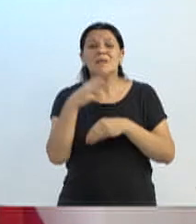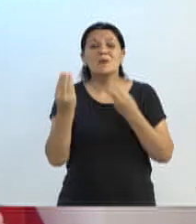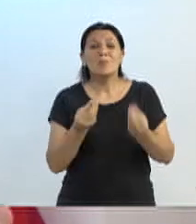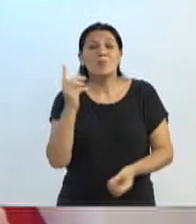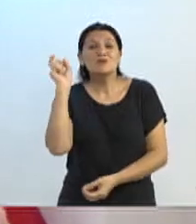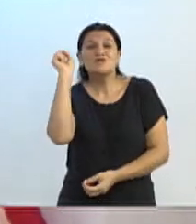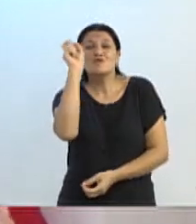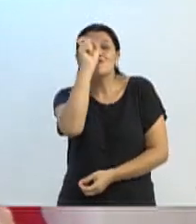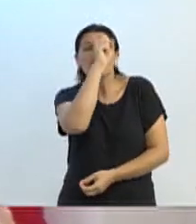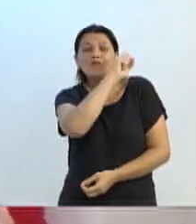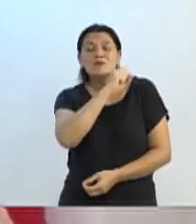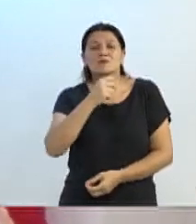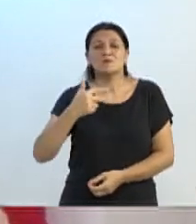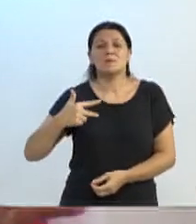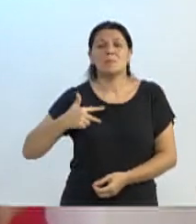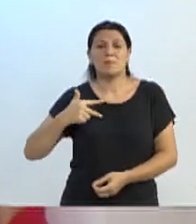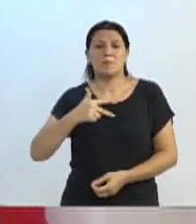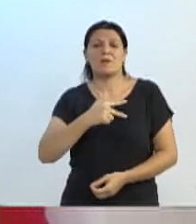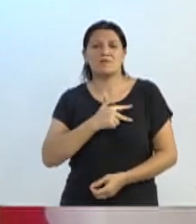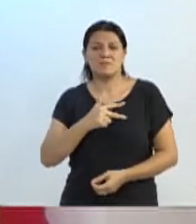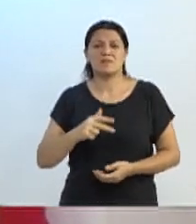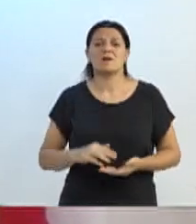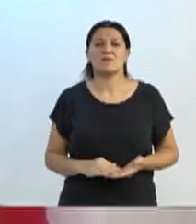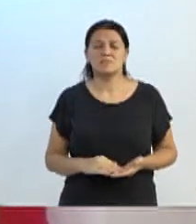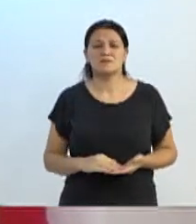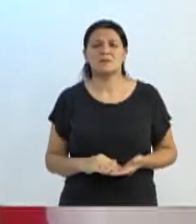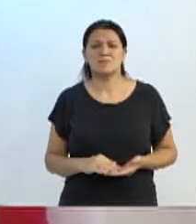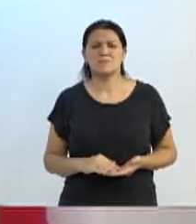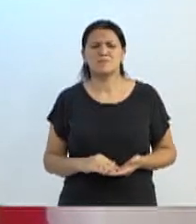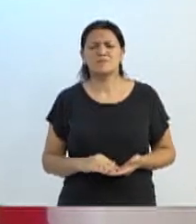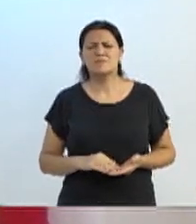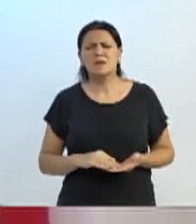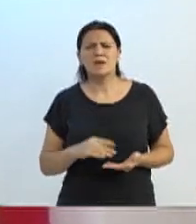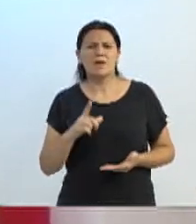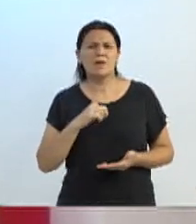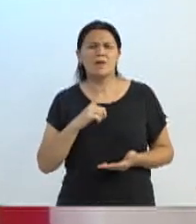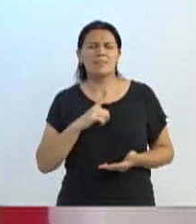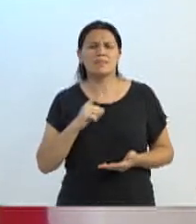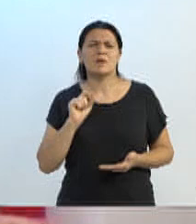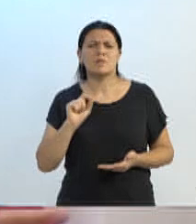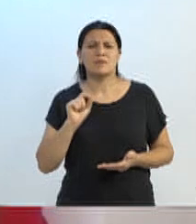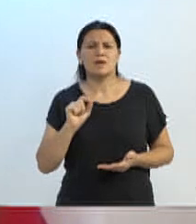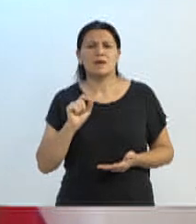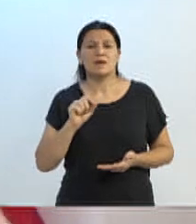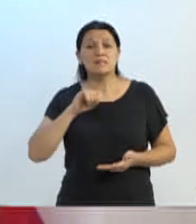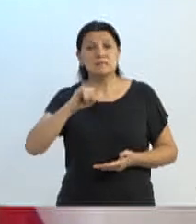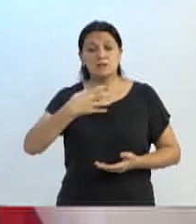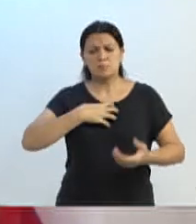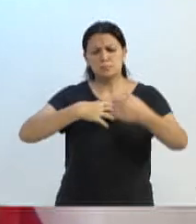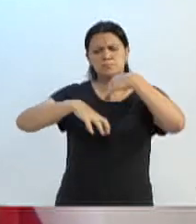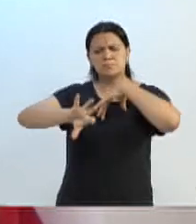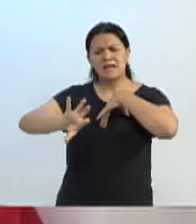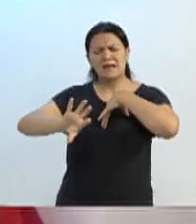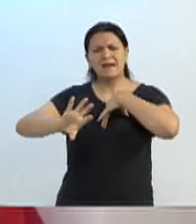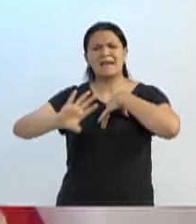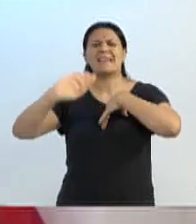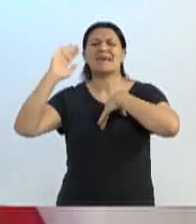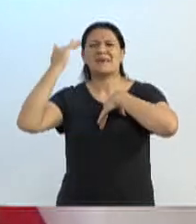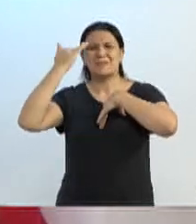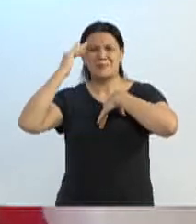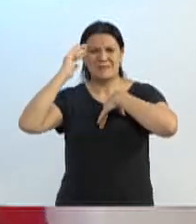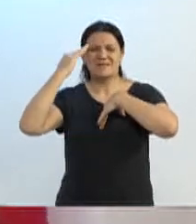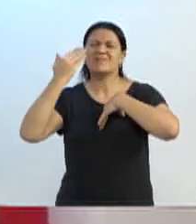têm. Sabe aquela famosa frase, a gente só sabe quando a gente passa? A gente